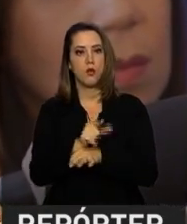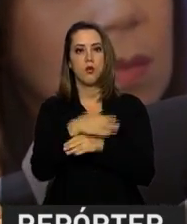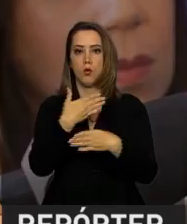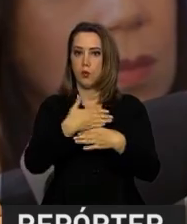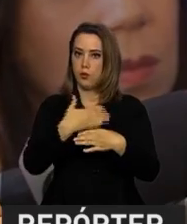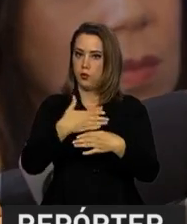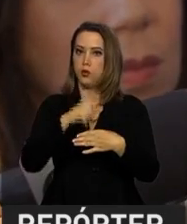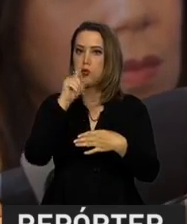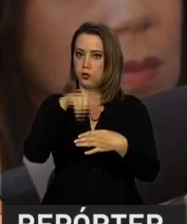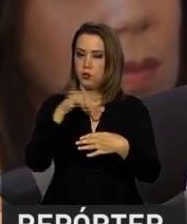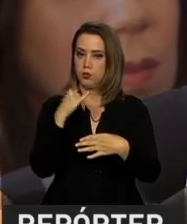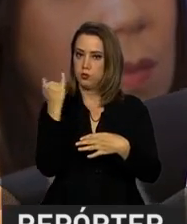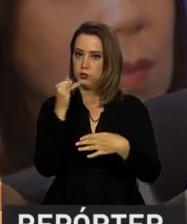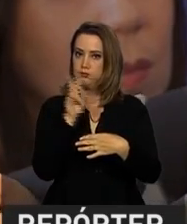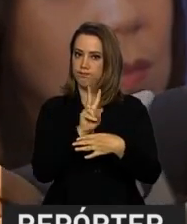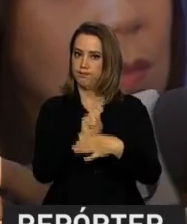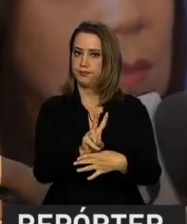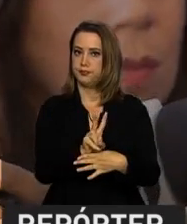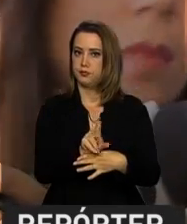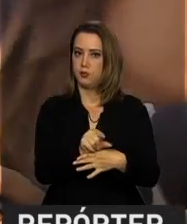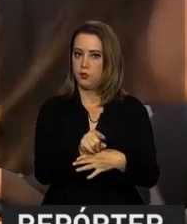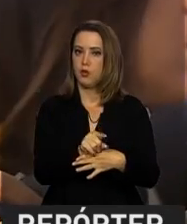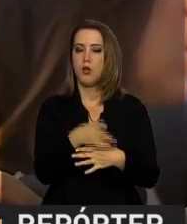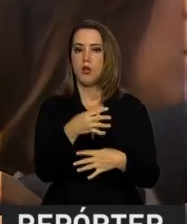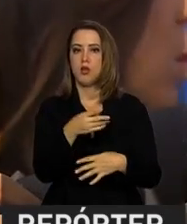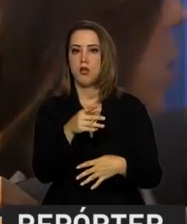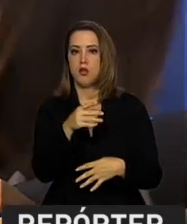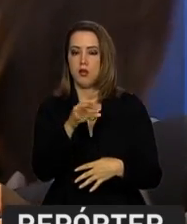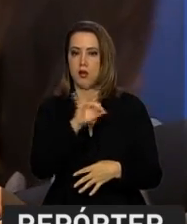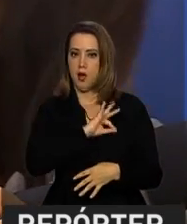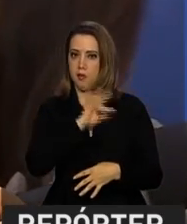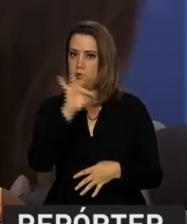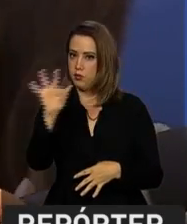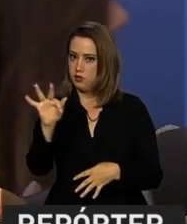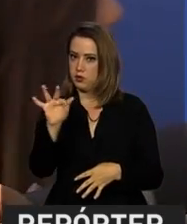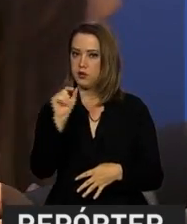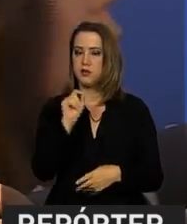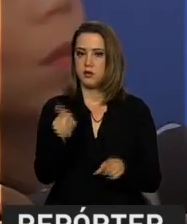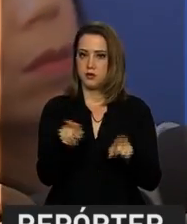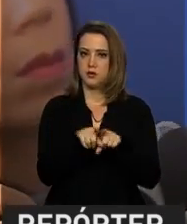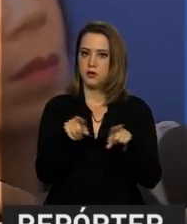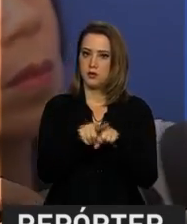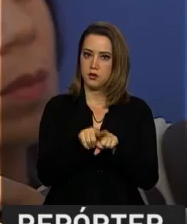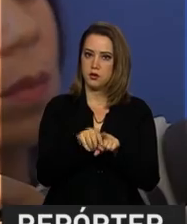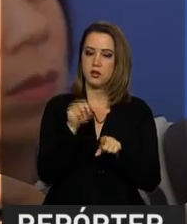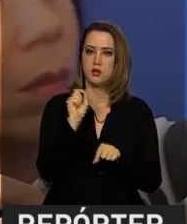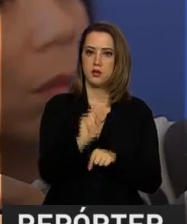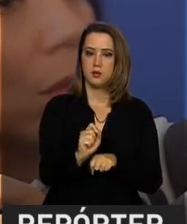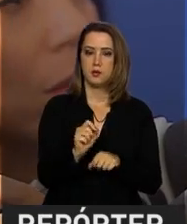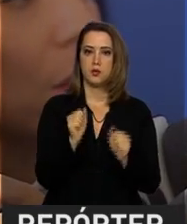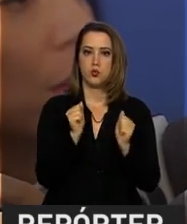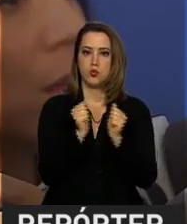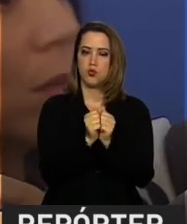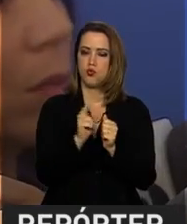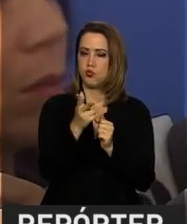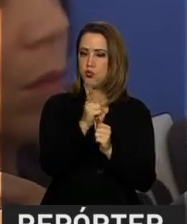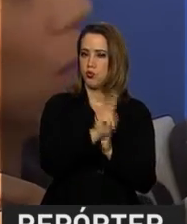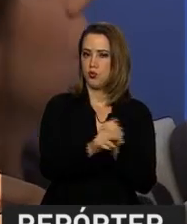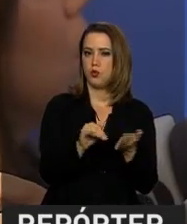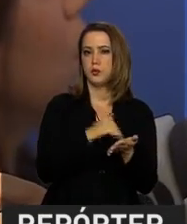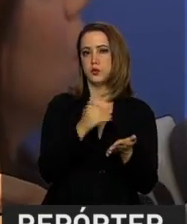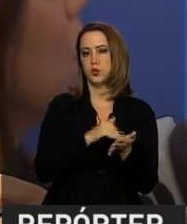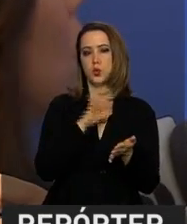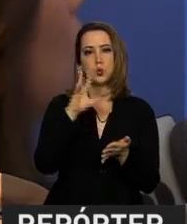será acentuado. A Polícia Federal, juntamente com as Secretarias de Segurança Pública, estão analisando todas